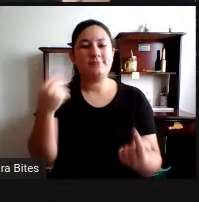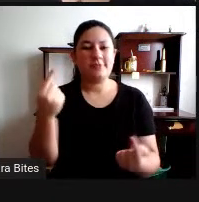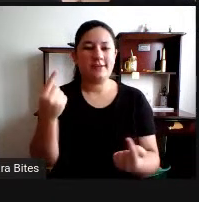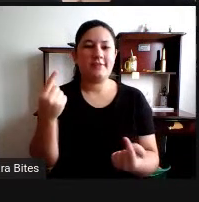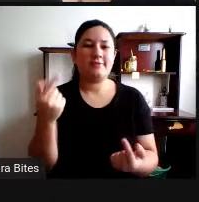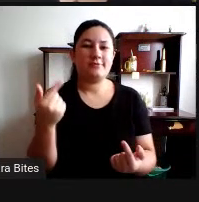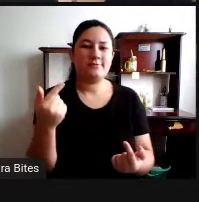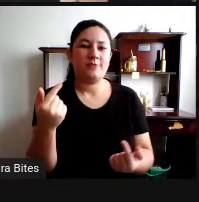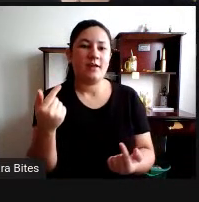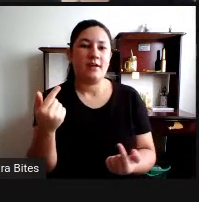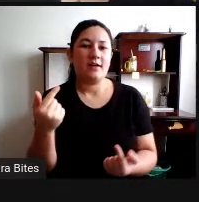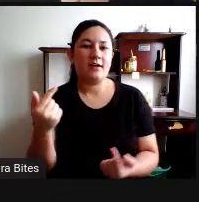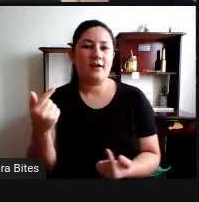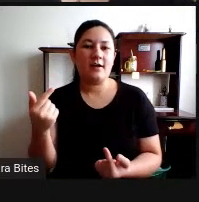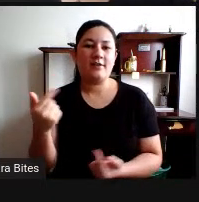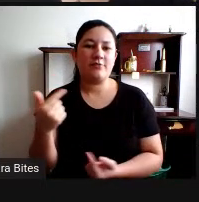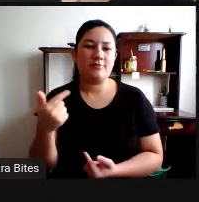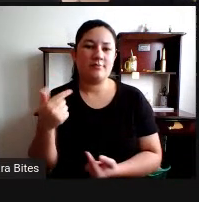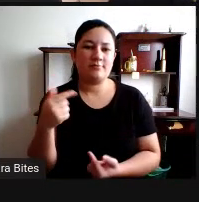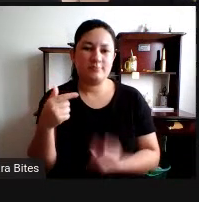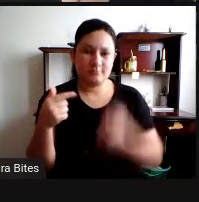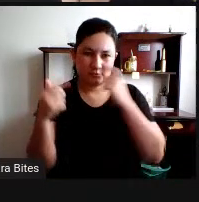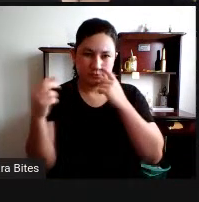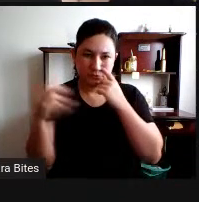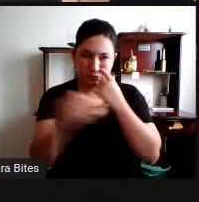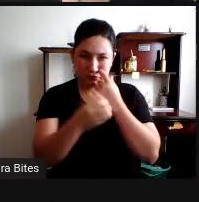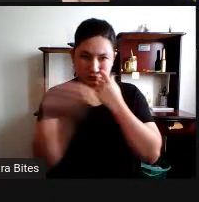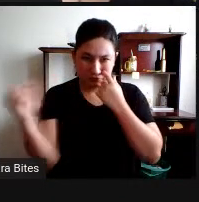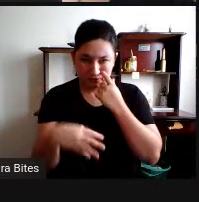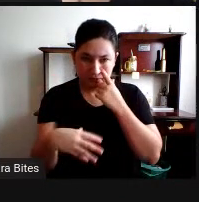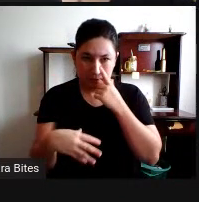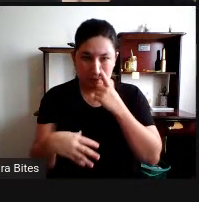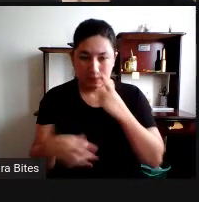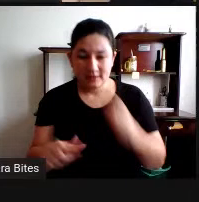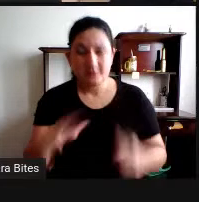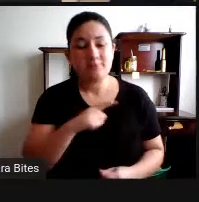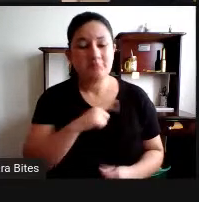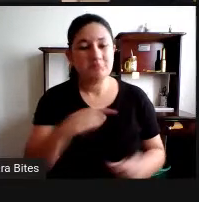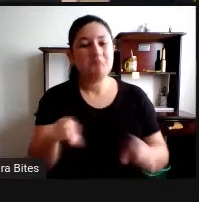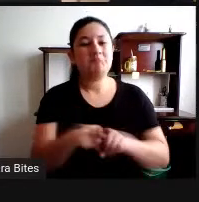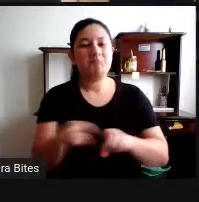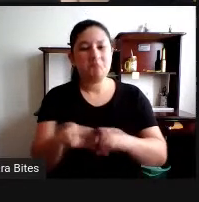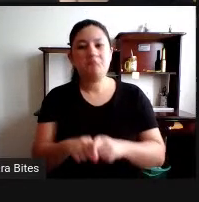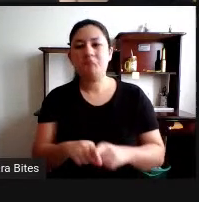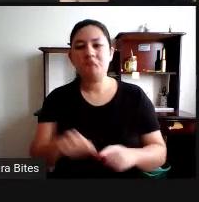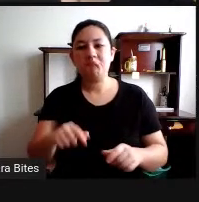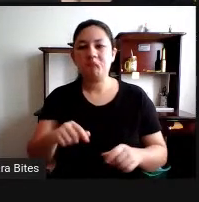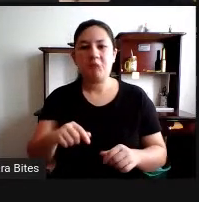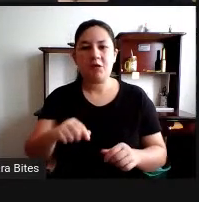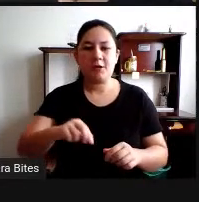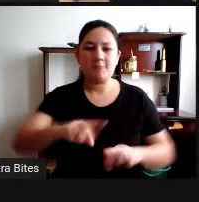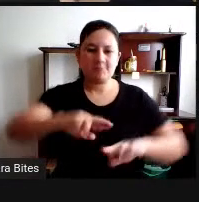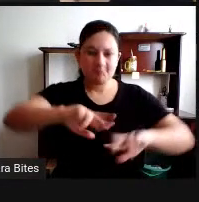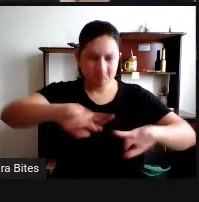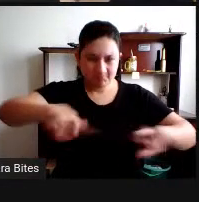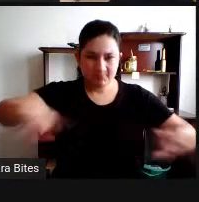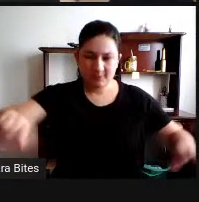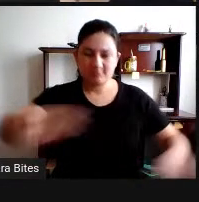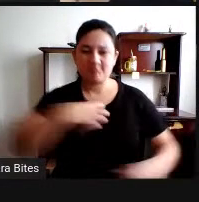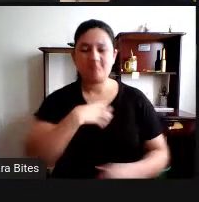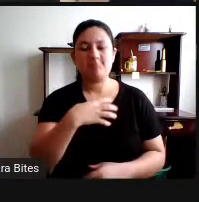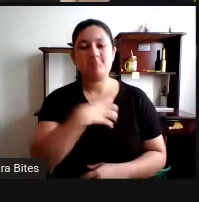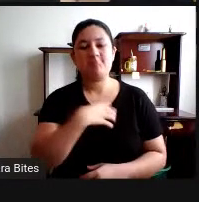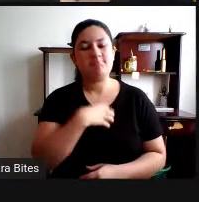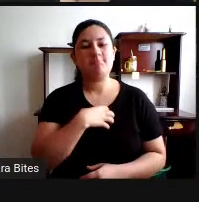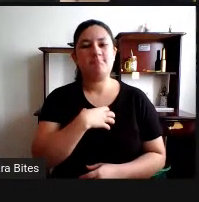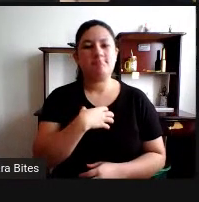outras formas de ser linguista da relação com esse objeto. e aí que a questão se